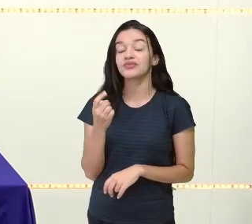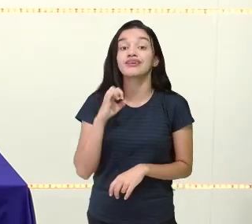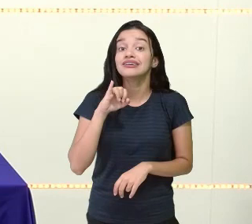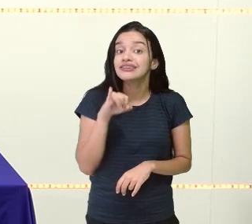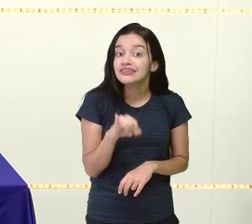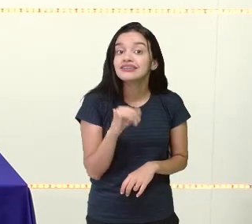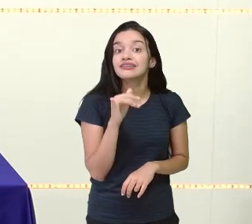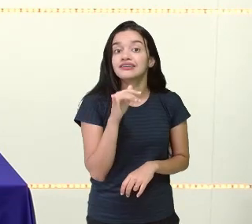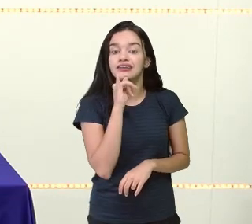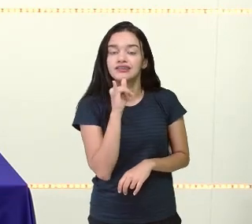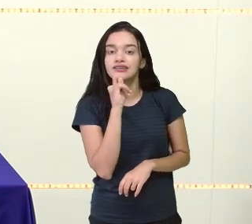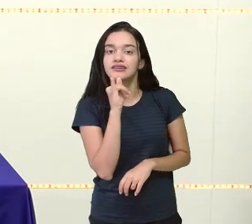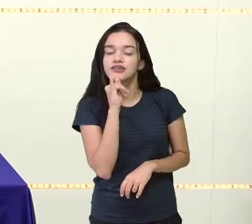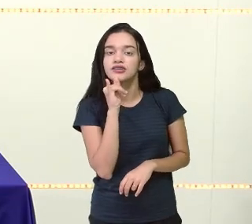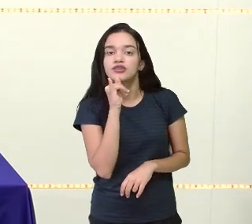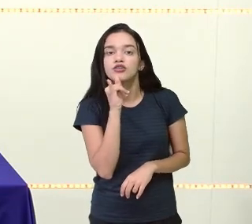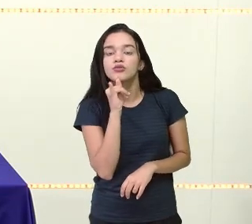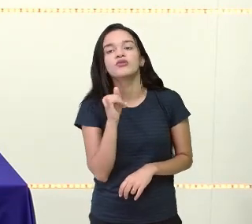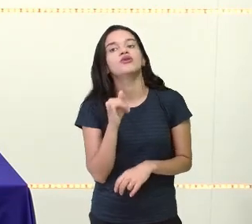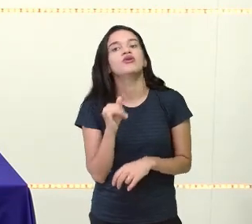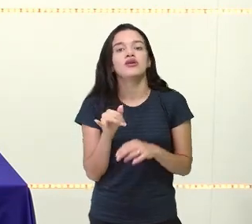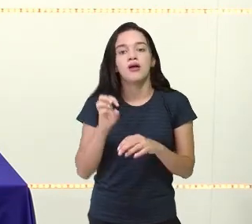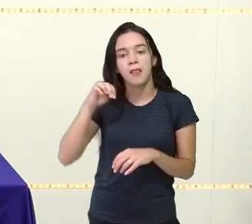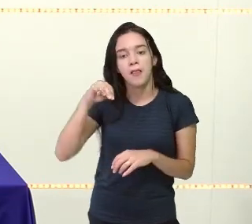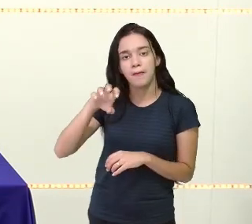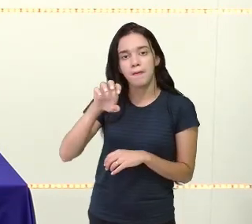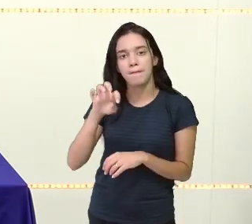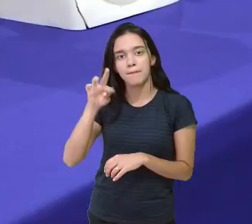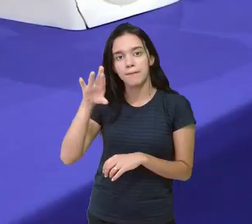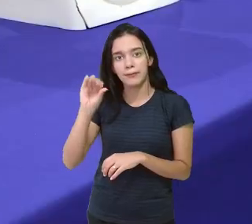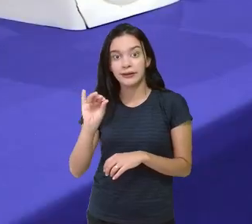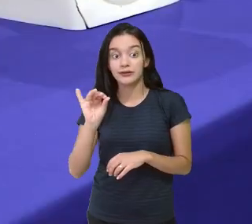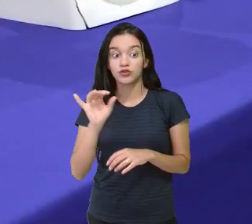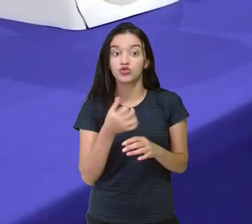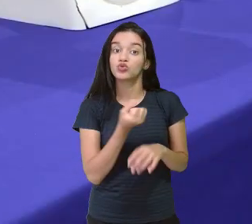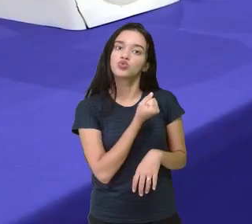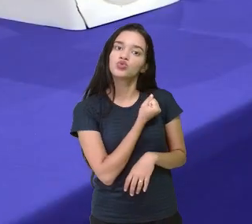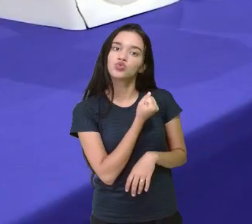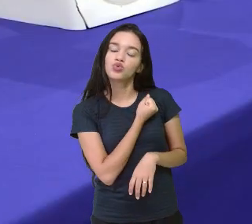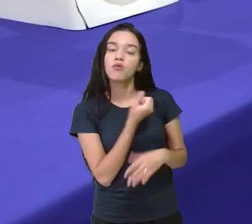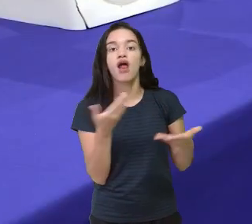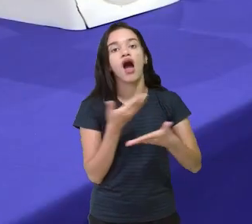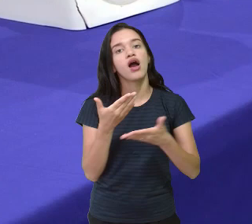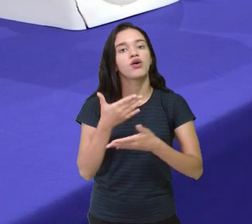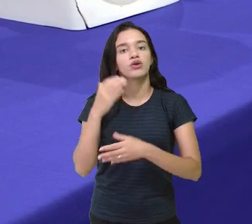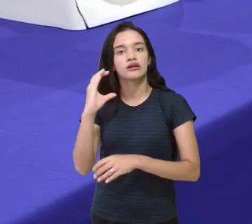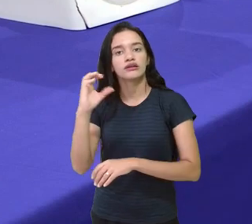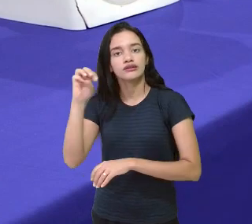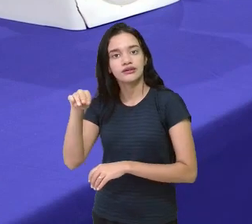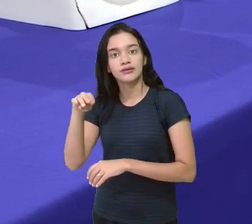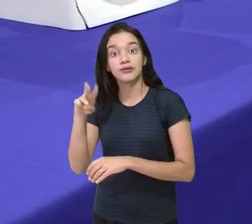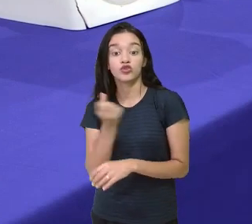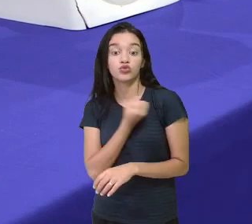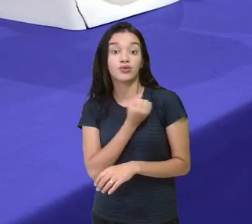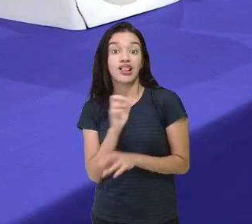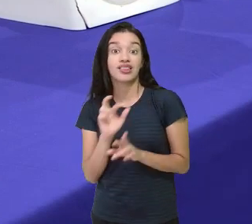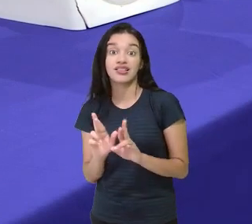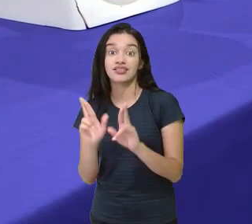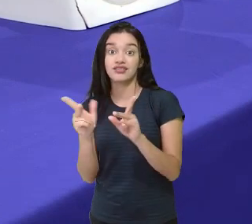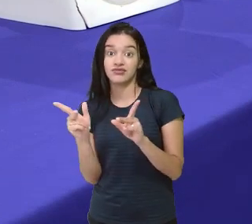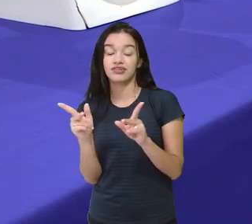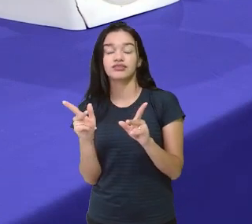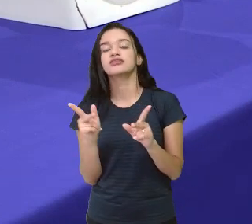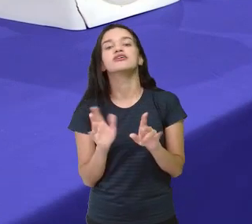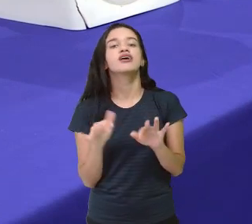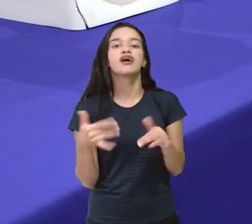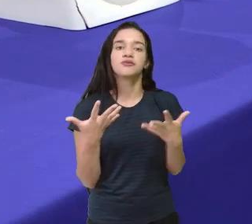eu for medir em metros, eu tenho um determinado número. Se eu for medir em centímetros, o número vai ser diferente.